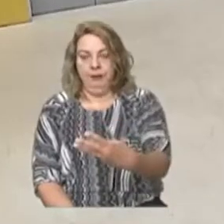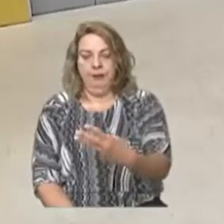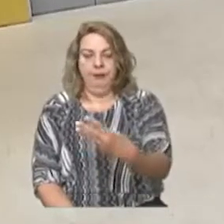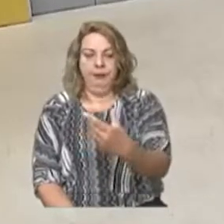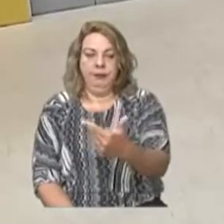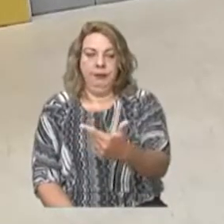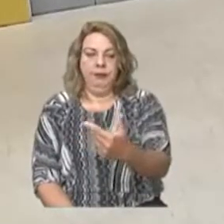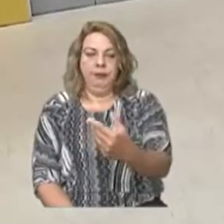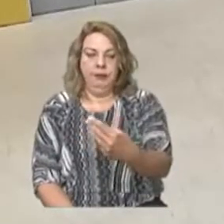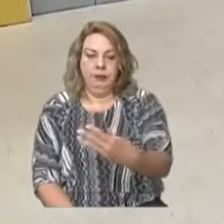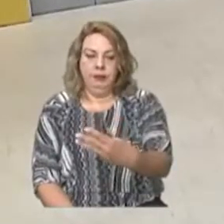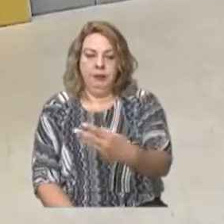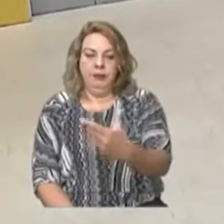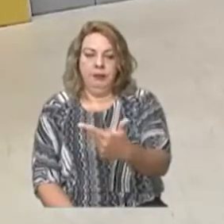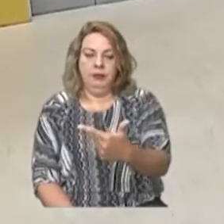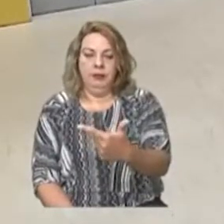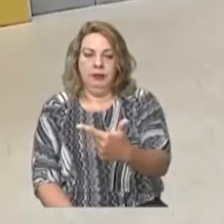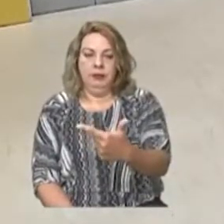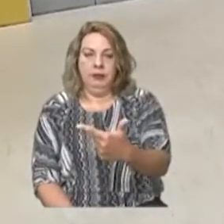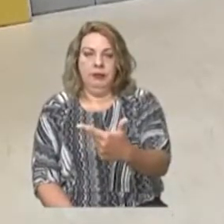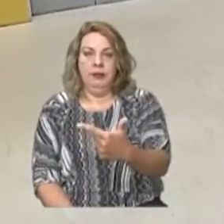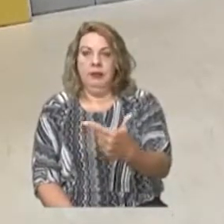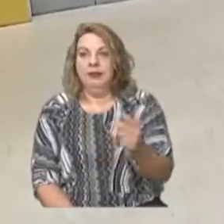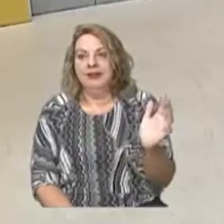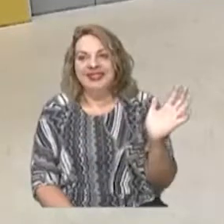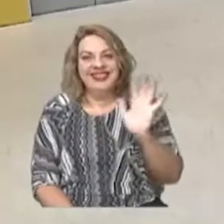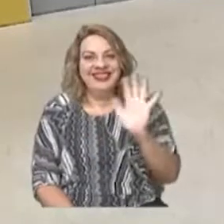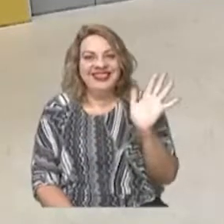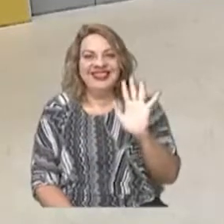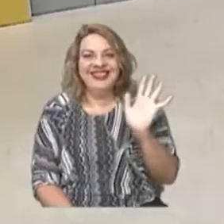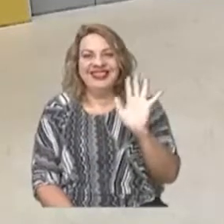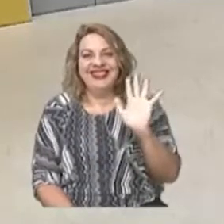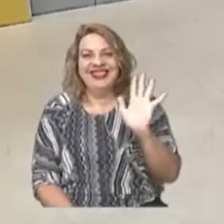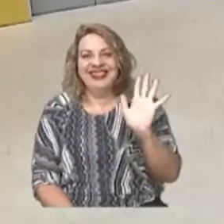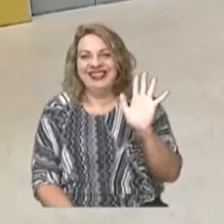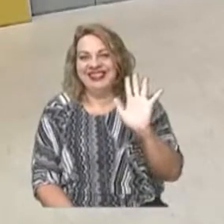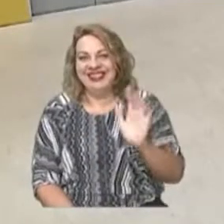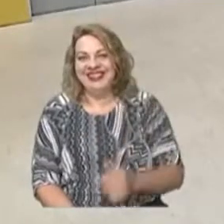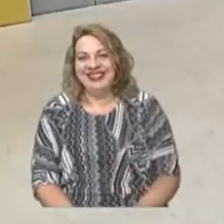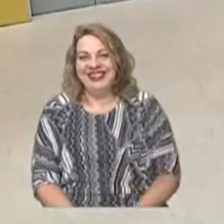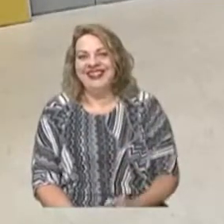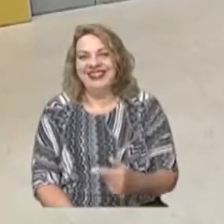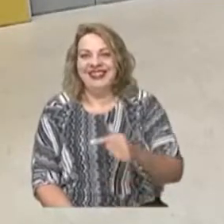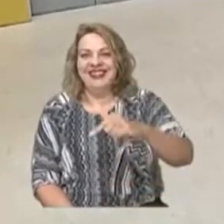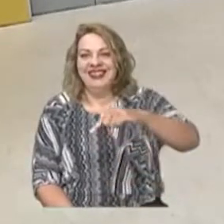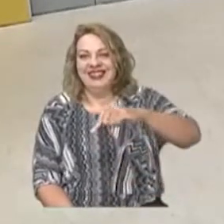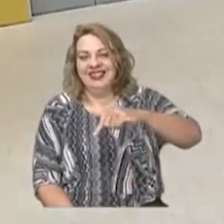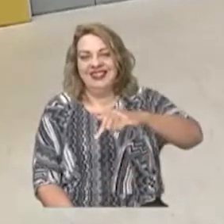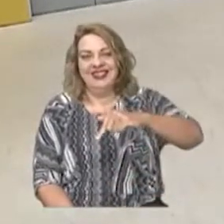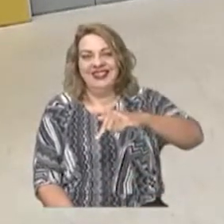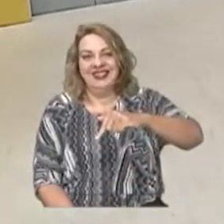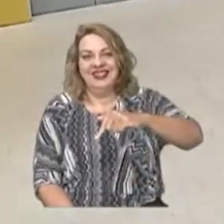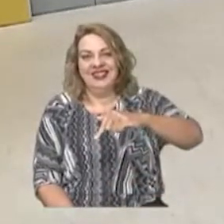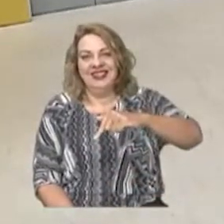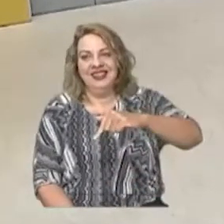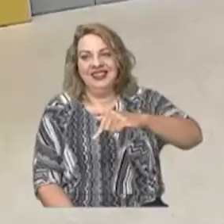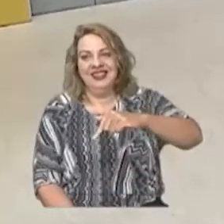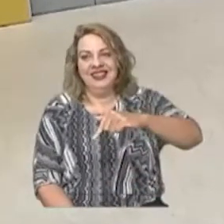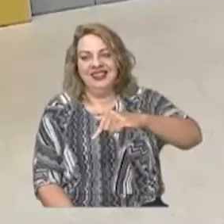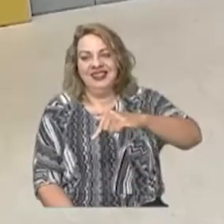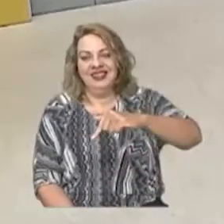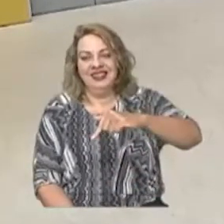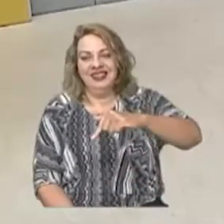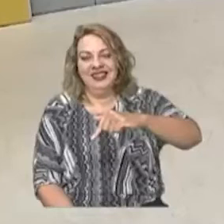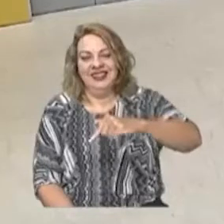32, 32, 32. Eu chamo e você marca número 7, 7 é a bolinha